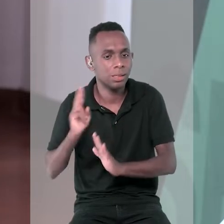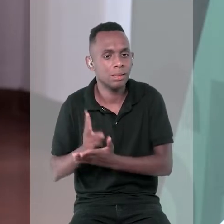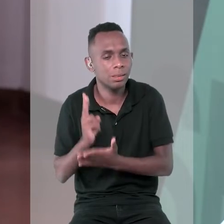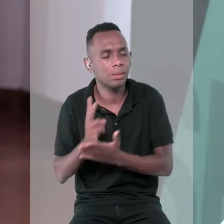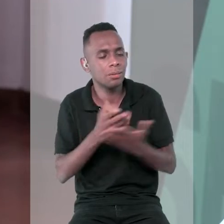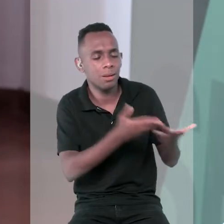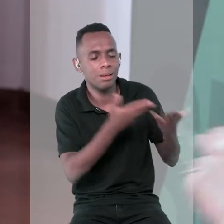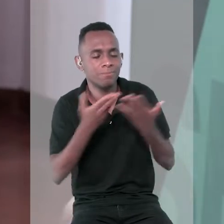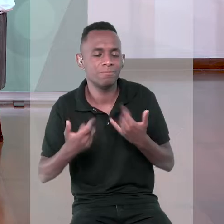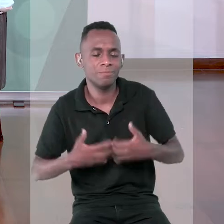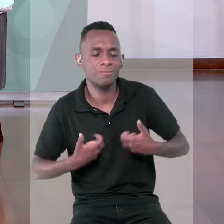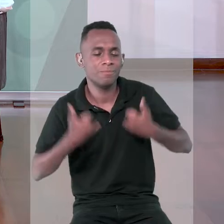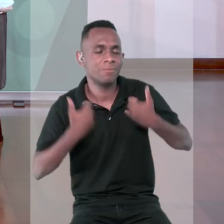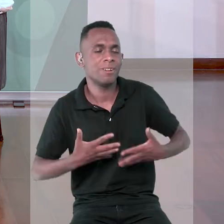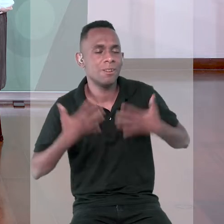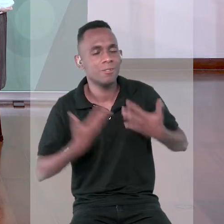recebi Isabelle com a maior alegria.